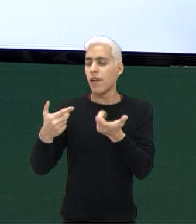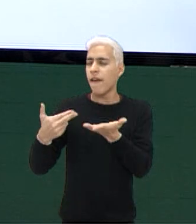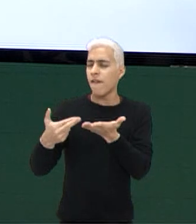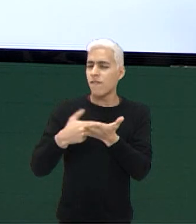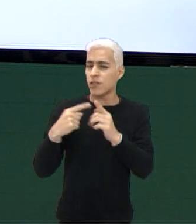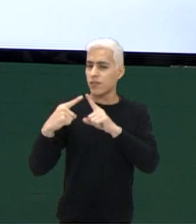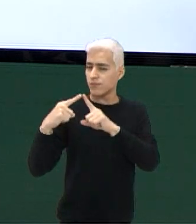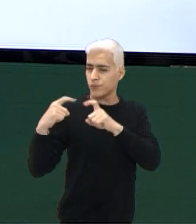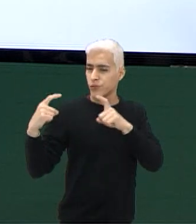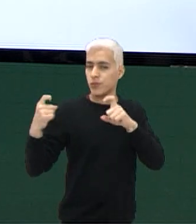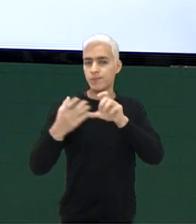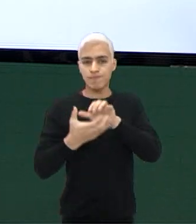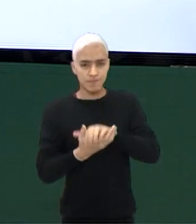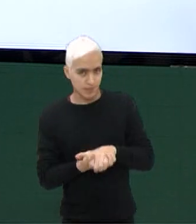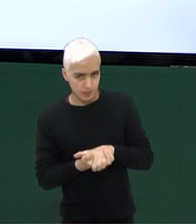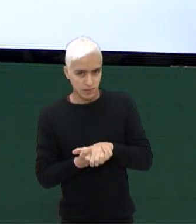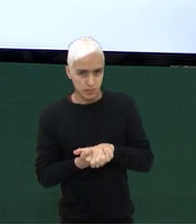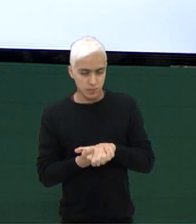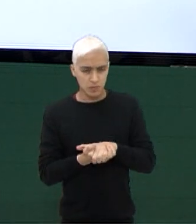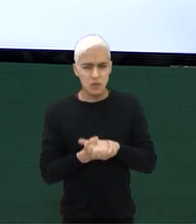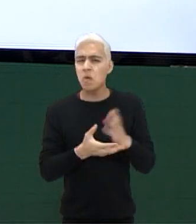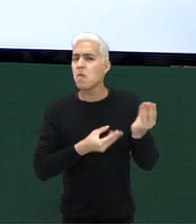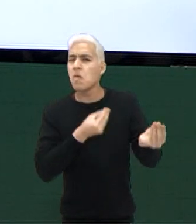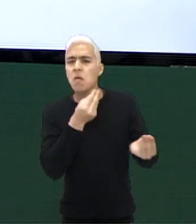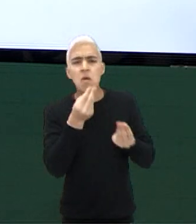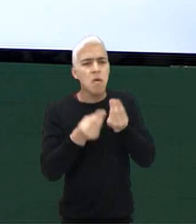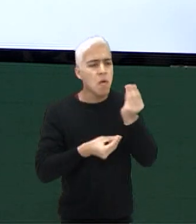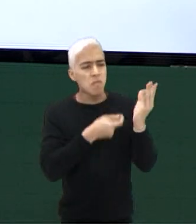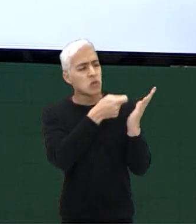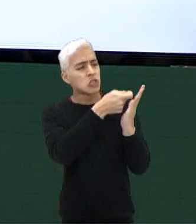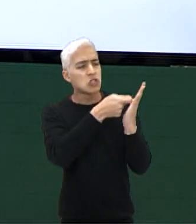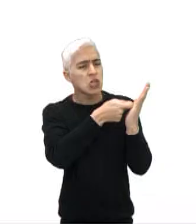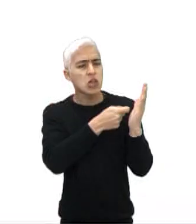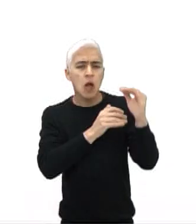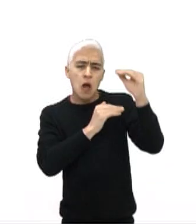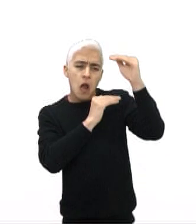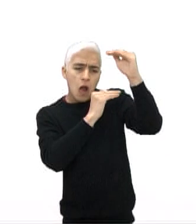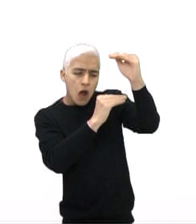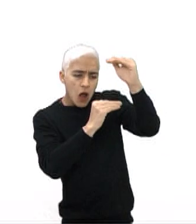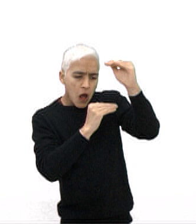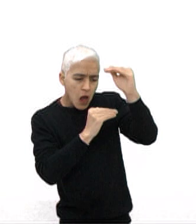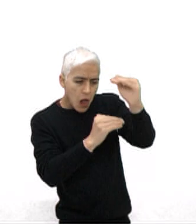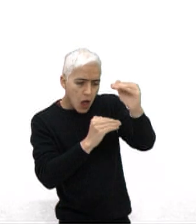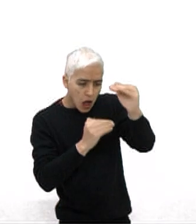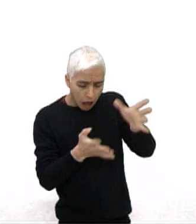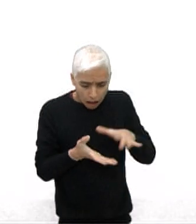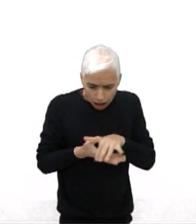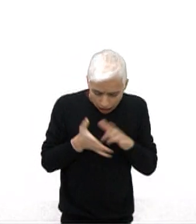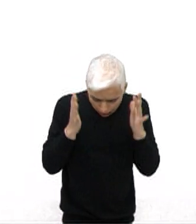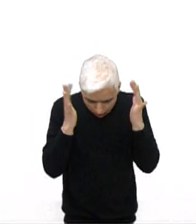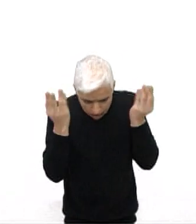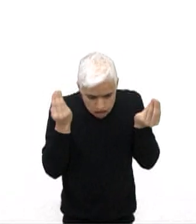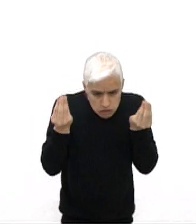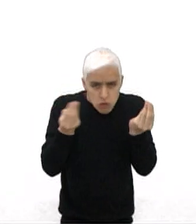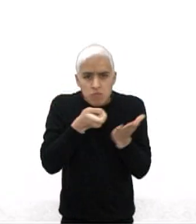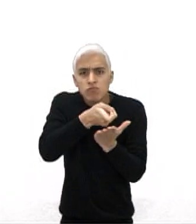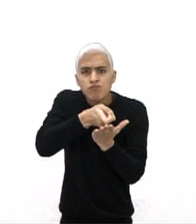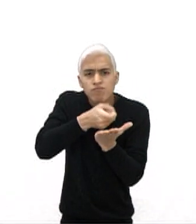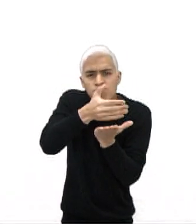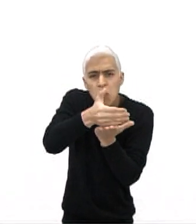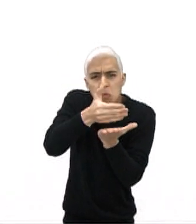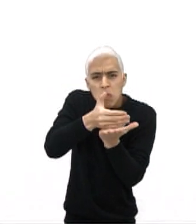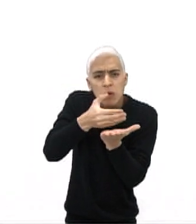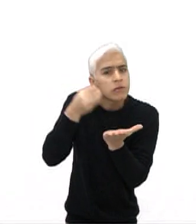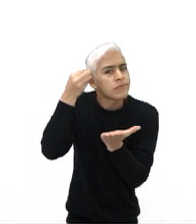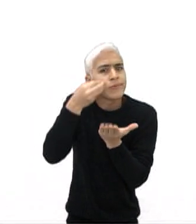científica. Qual é a composição do meu texto? Como que eu vou fazer esse meu relato de experiência?